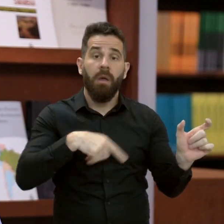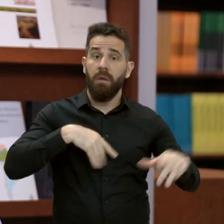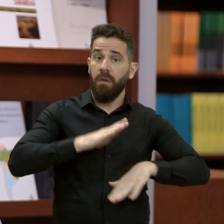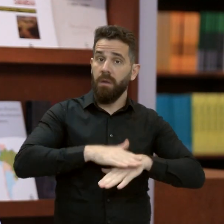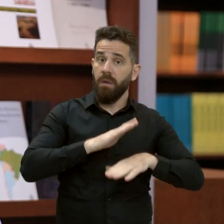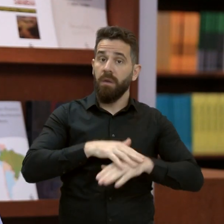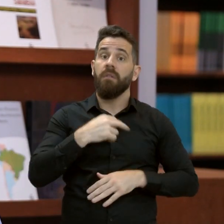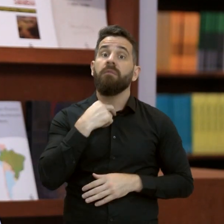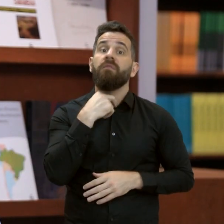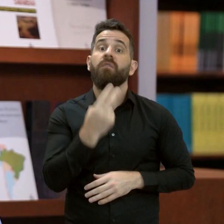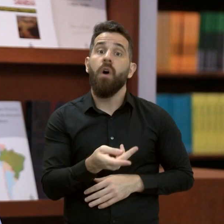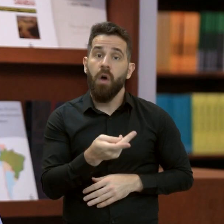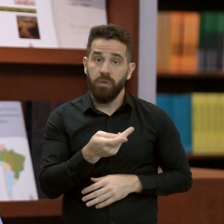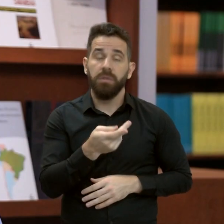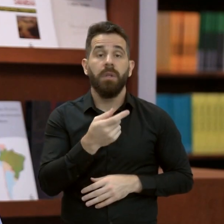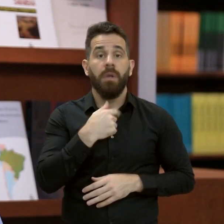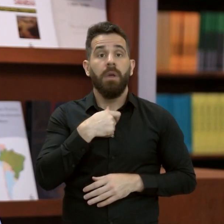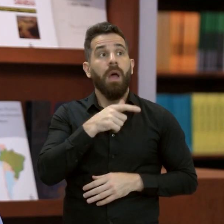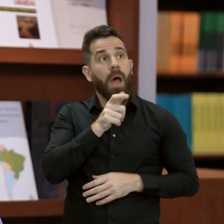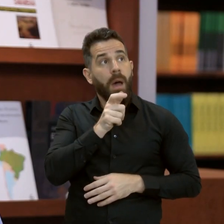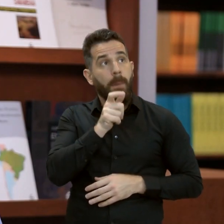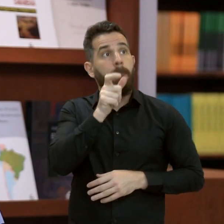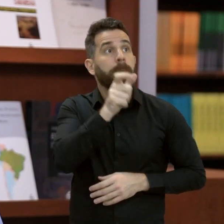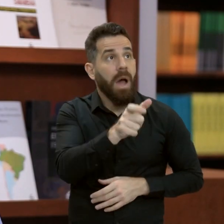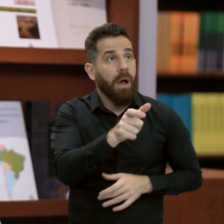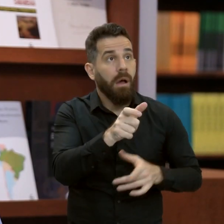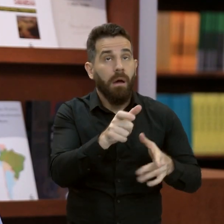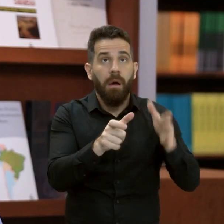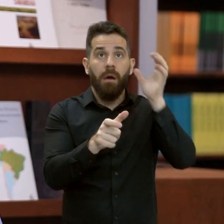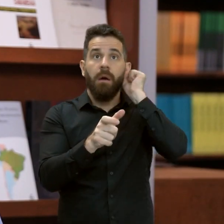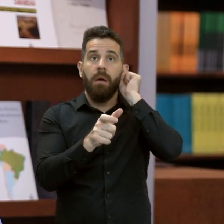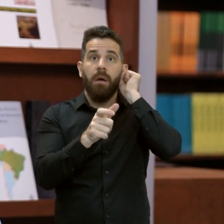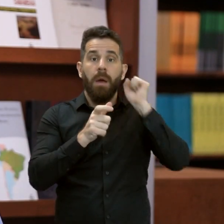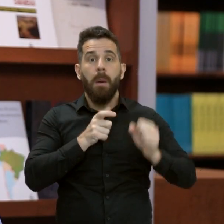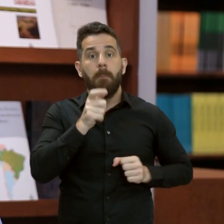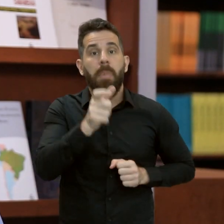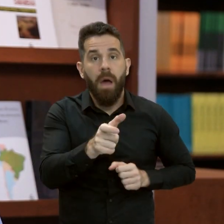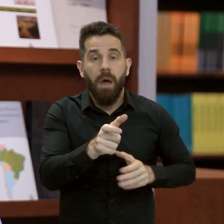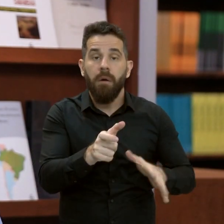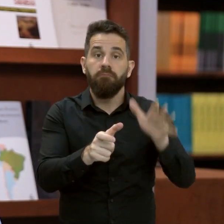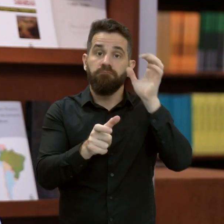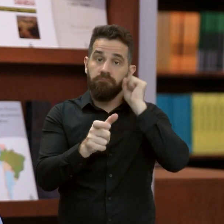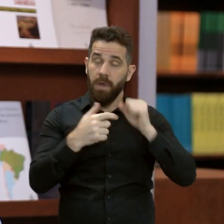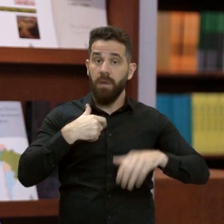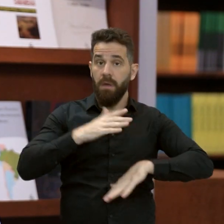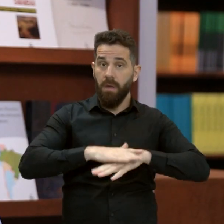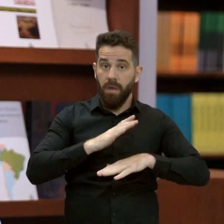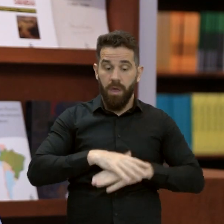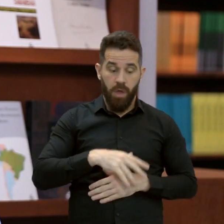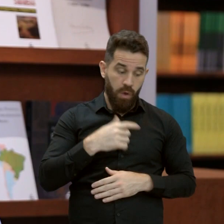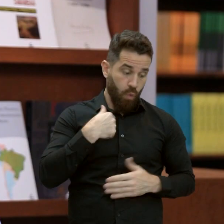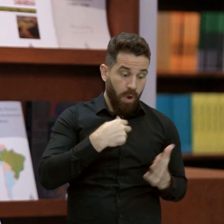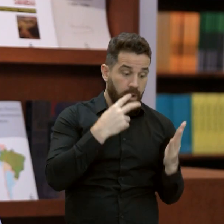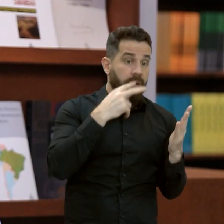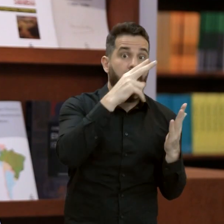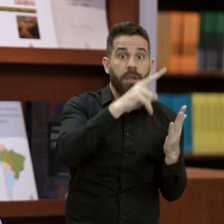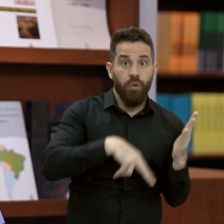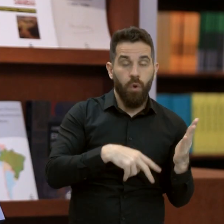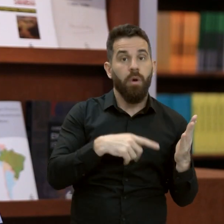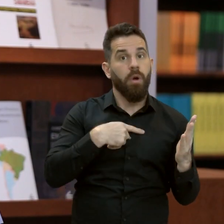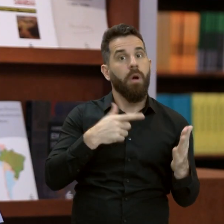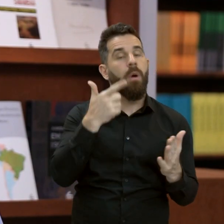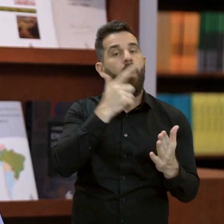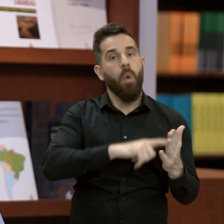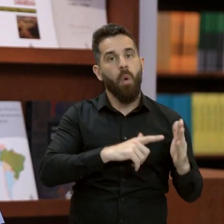nossa voz, a voz do ser humano que, de alguma forma, do leitor, né, que se encontra com o verso e transforma o poema nessa execução vocal, né,